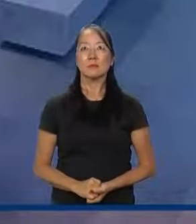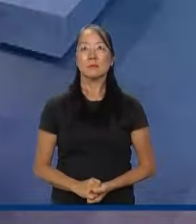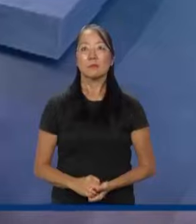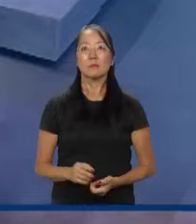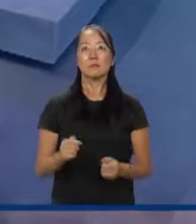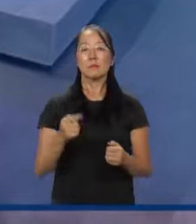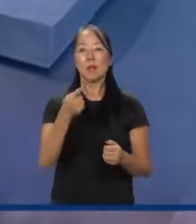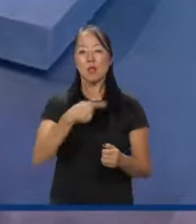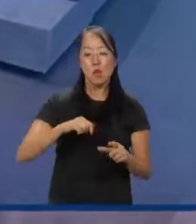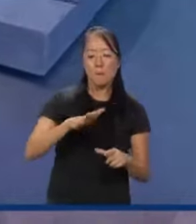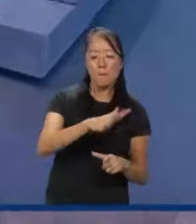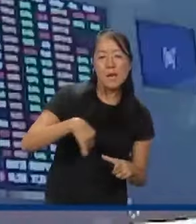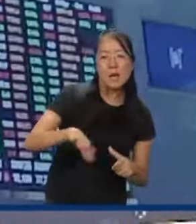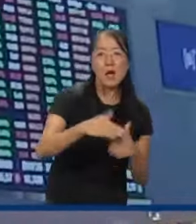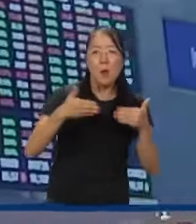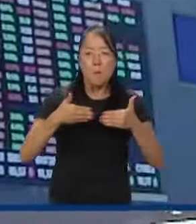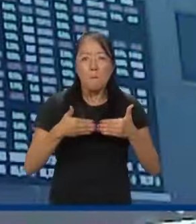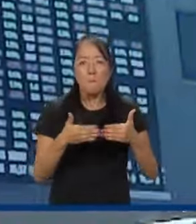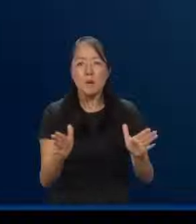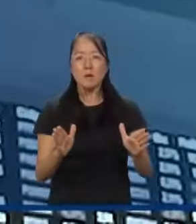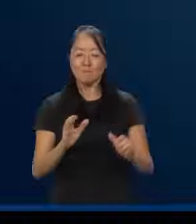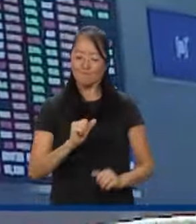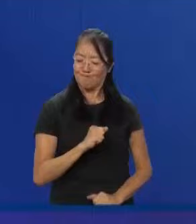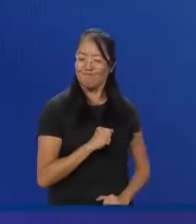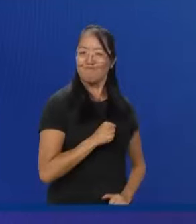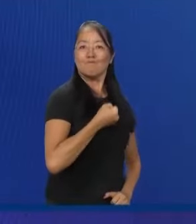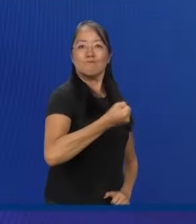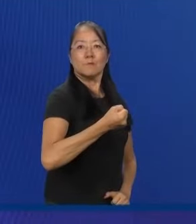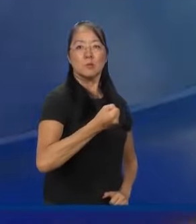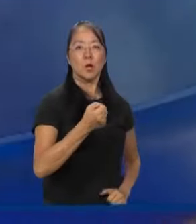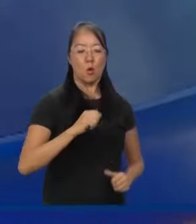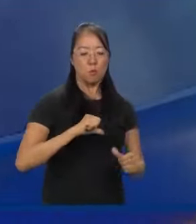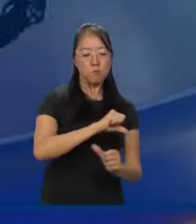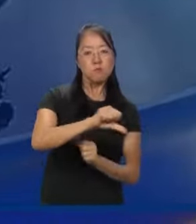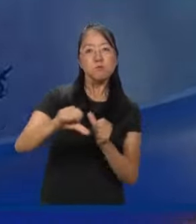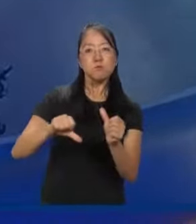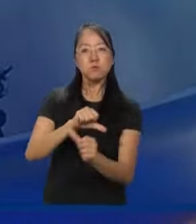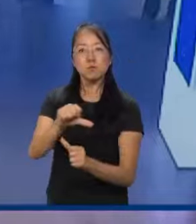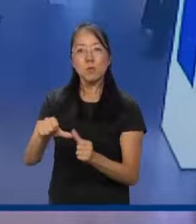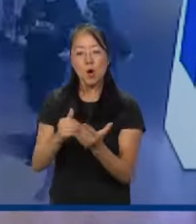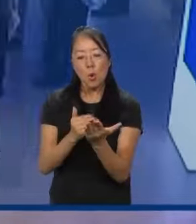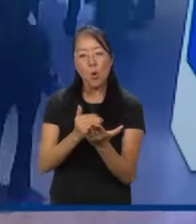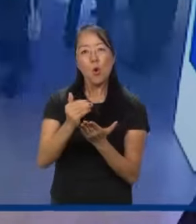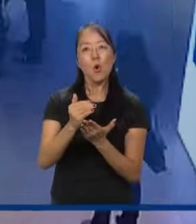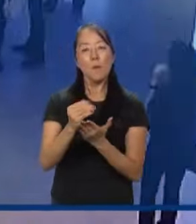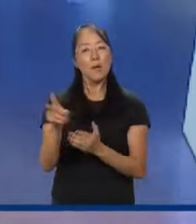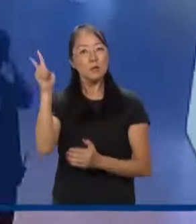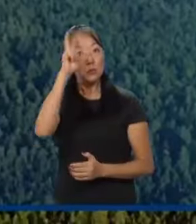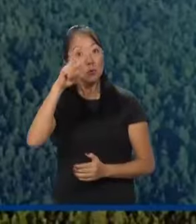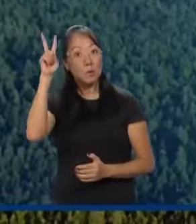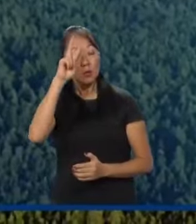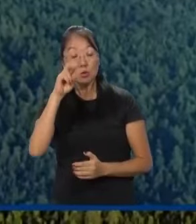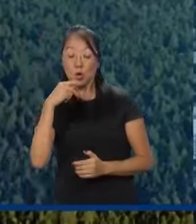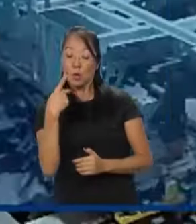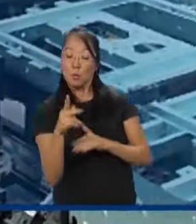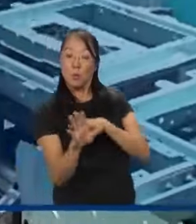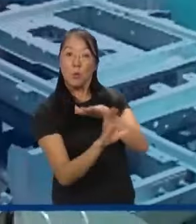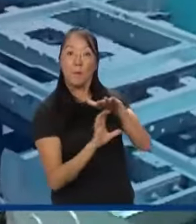Abrir-se para o mercado é ousar mudar o jogo. Representa o começo de uma nova história para sua empresa,